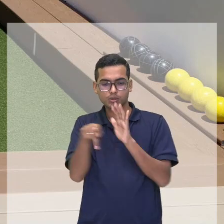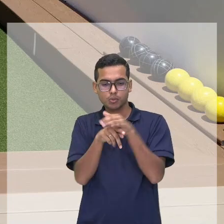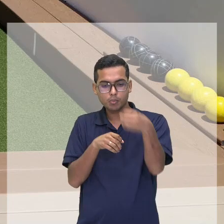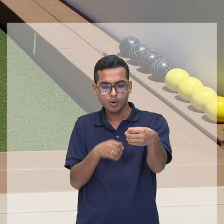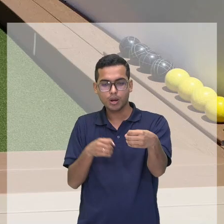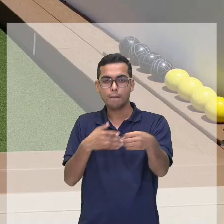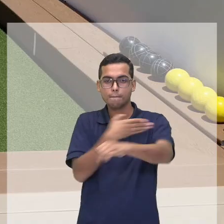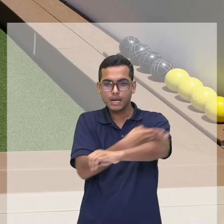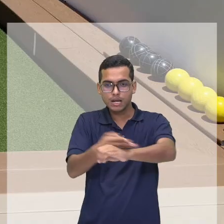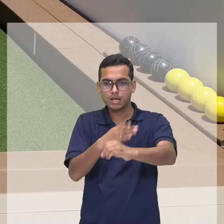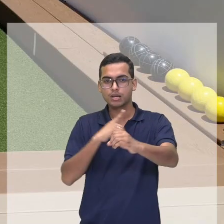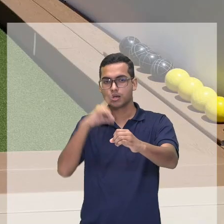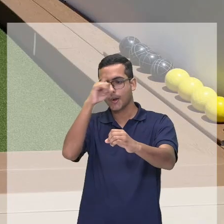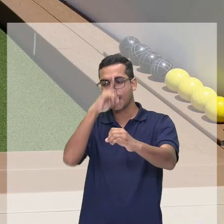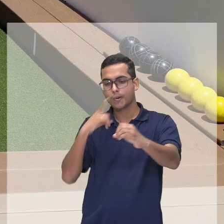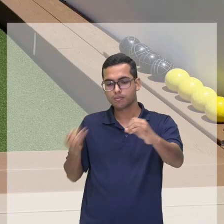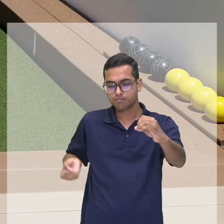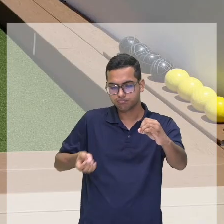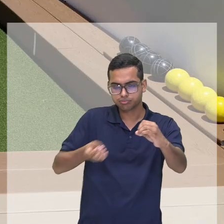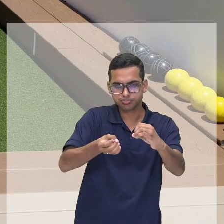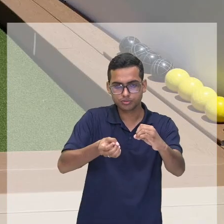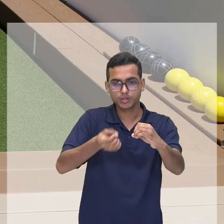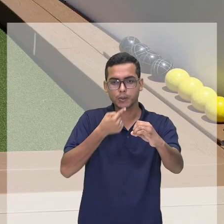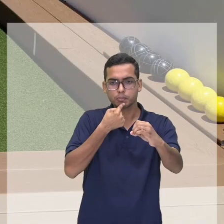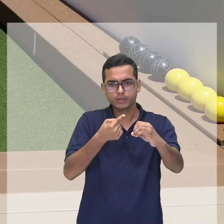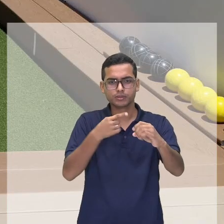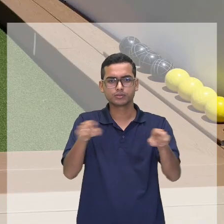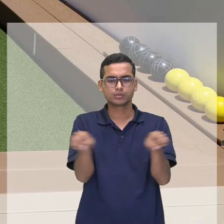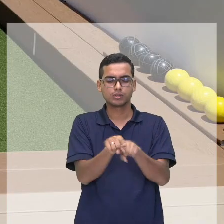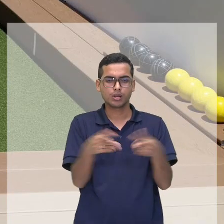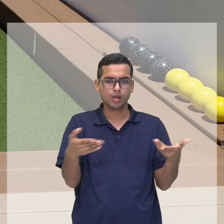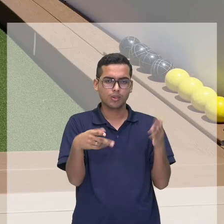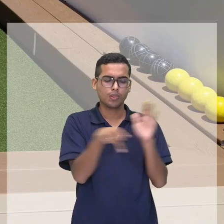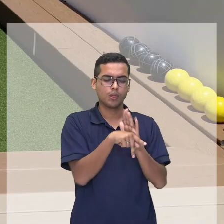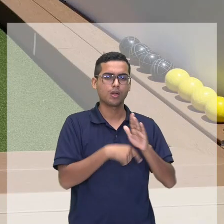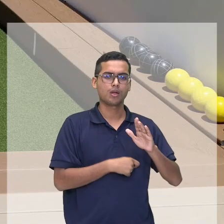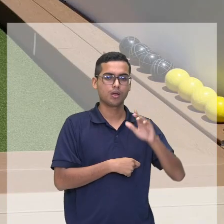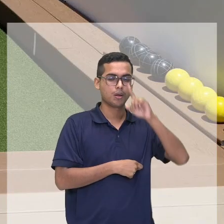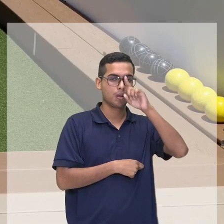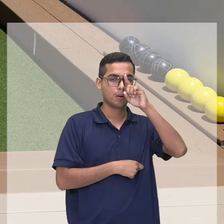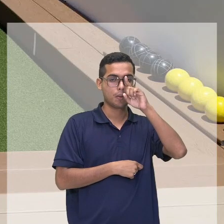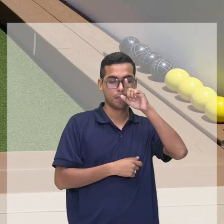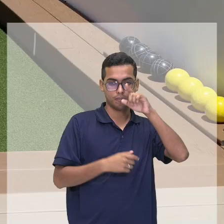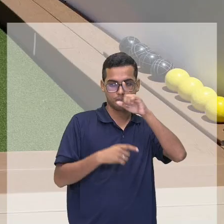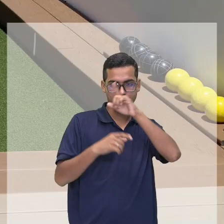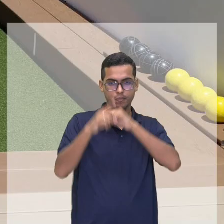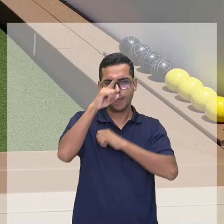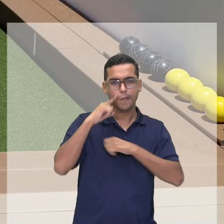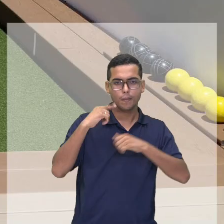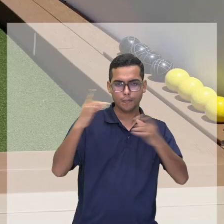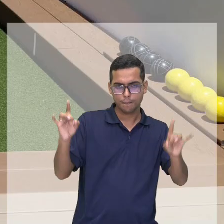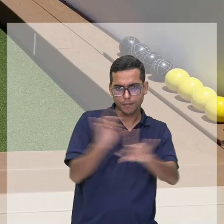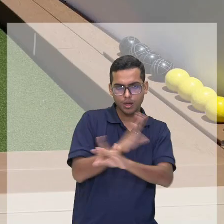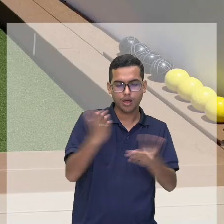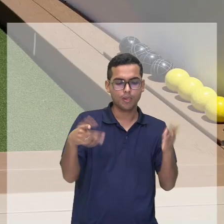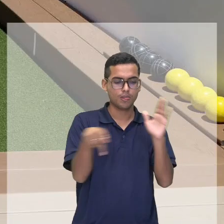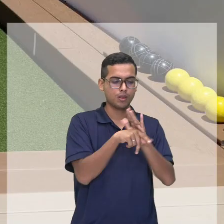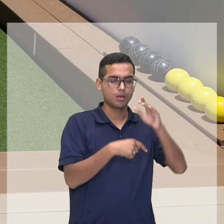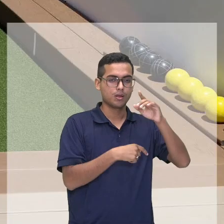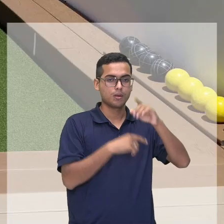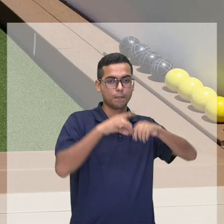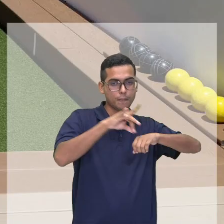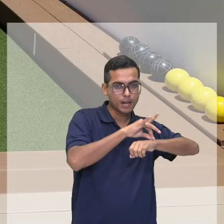branco. Terminou as bolas amarelas, é a vez das bolas pretas. Aí o pessoal da bola preta joga a bola tudinho.